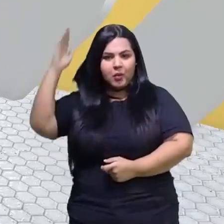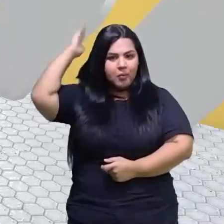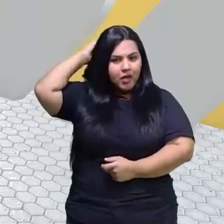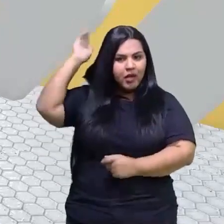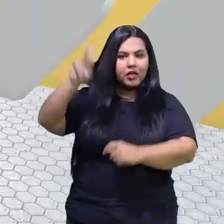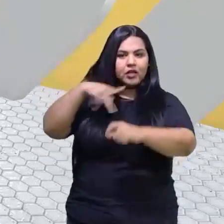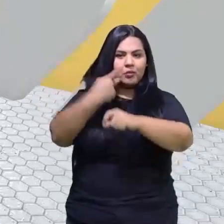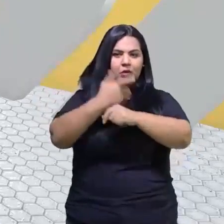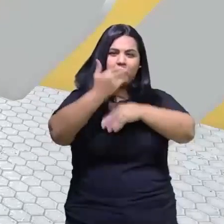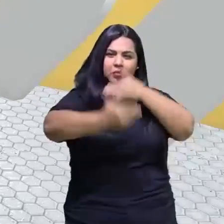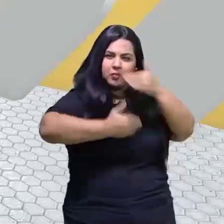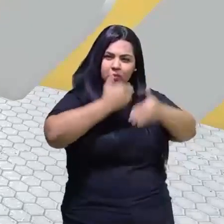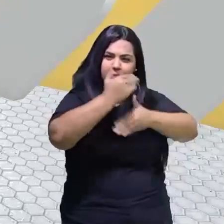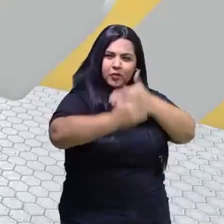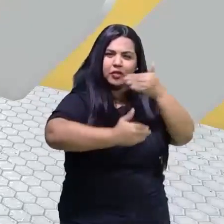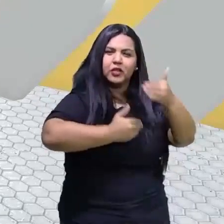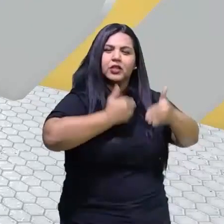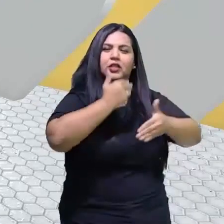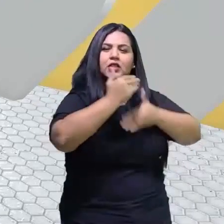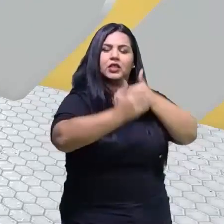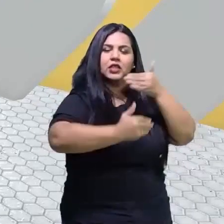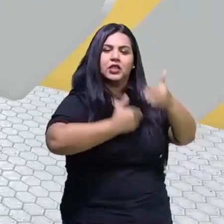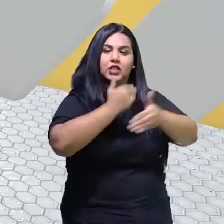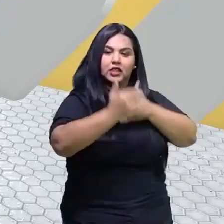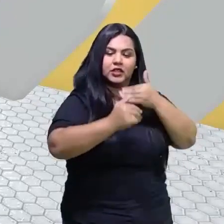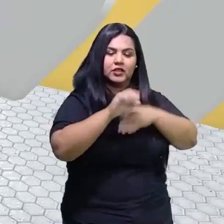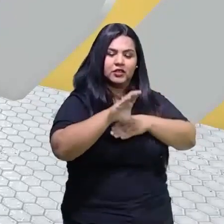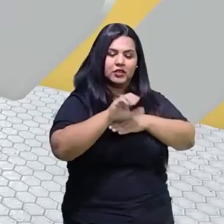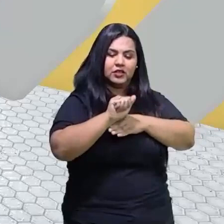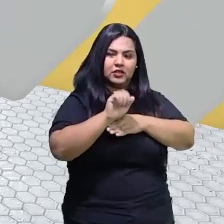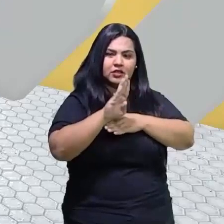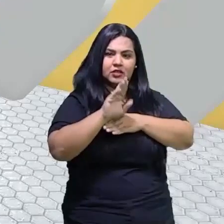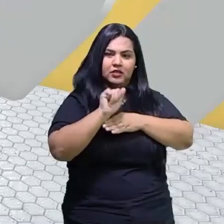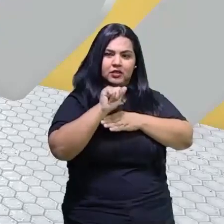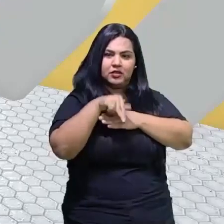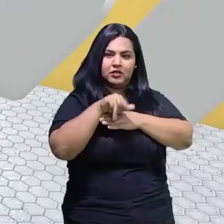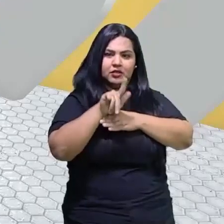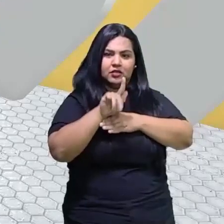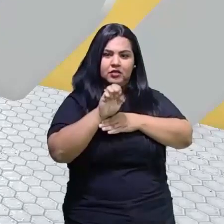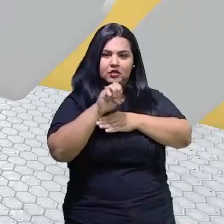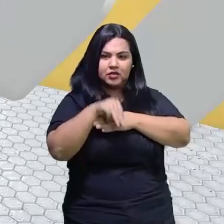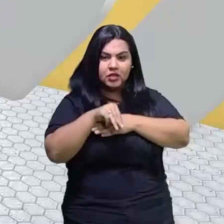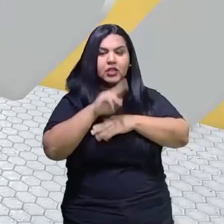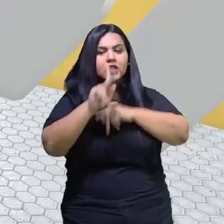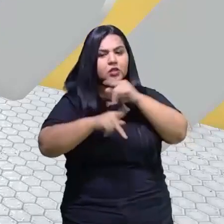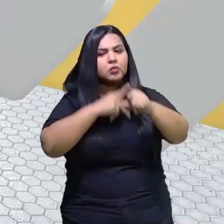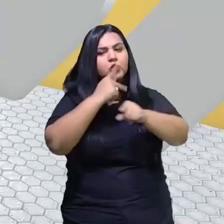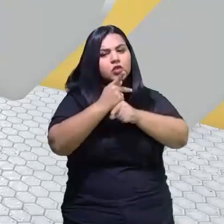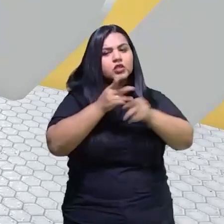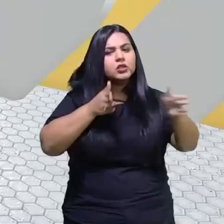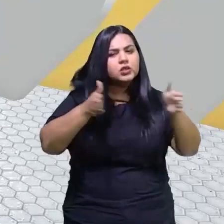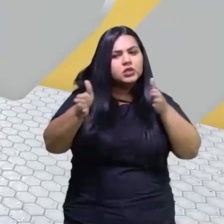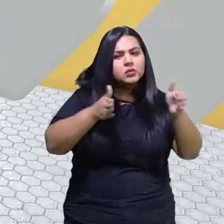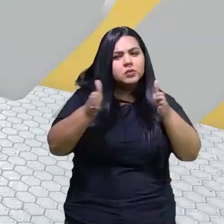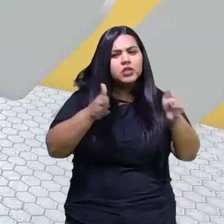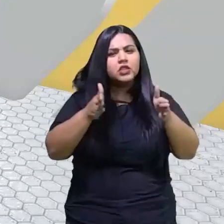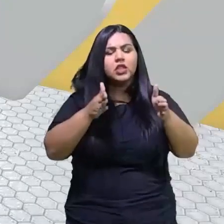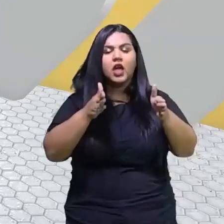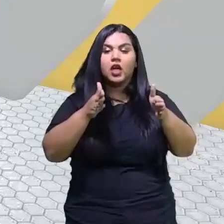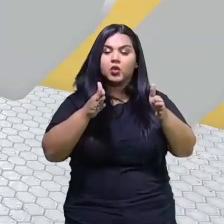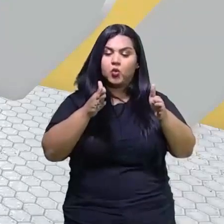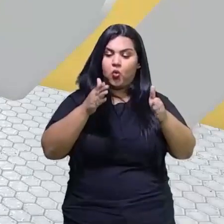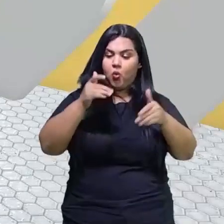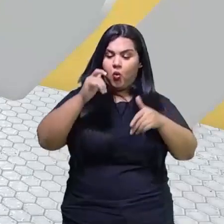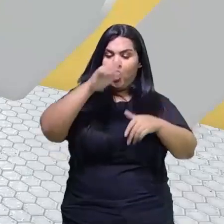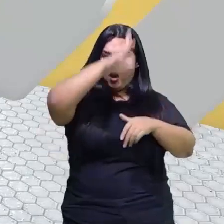processo de cabanagem, e esse processo da cabanagem, depois de um tempo, fez com que o Amazonas fosse